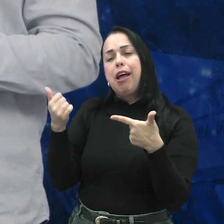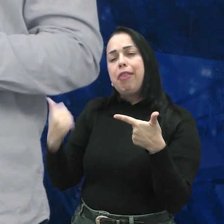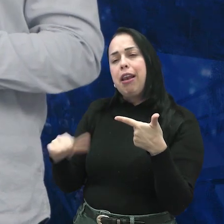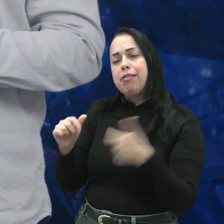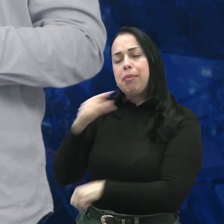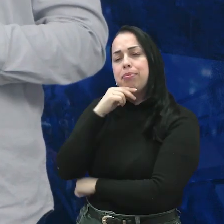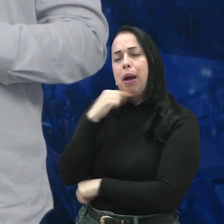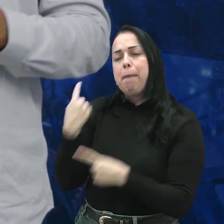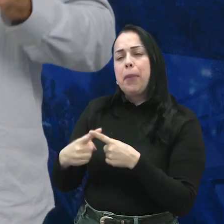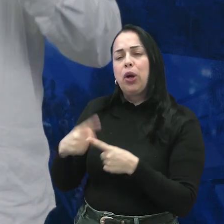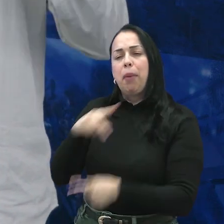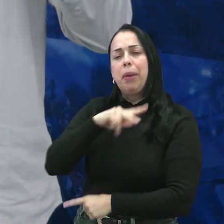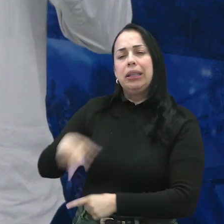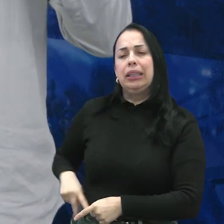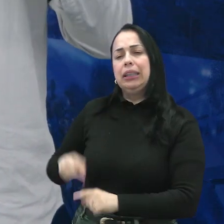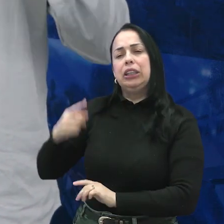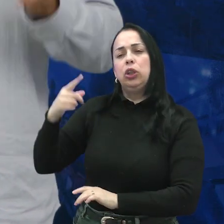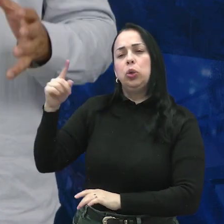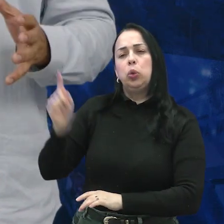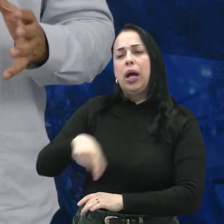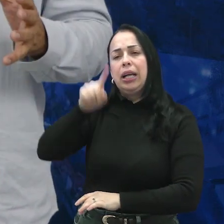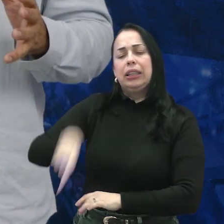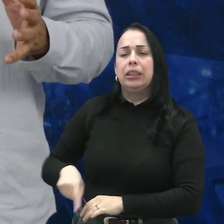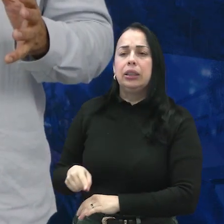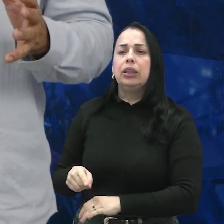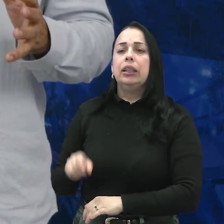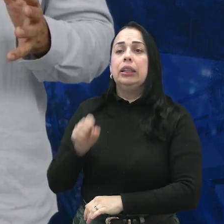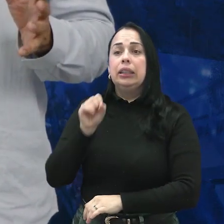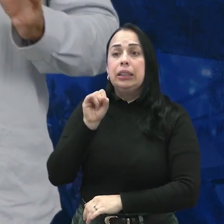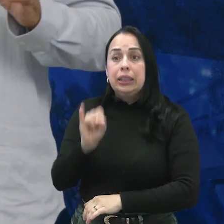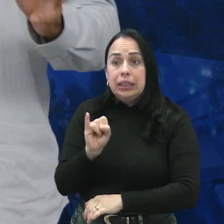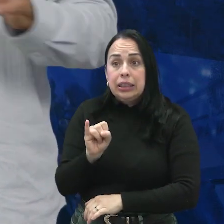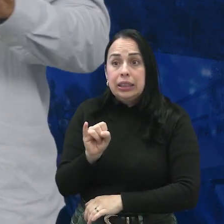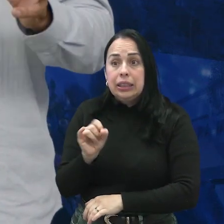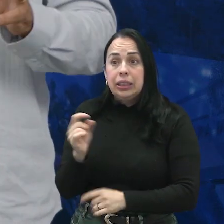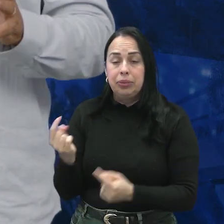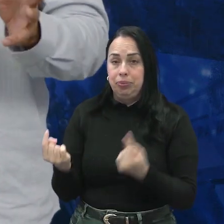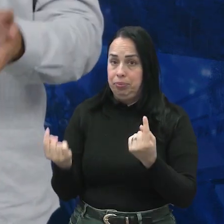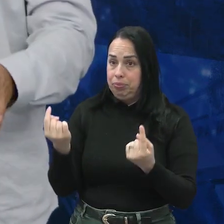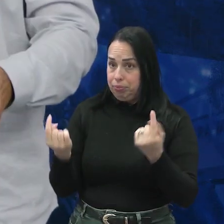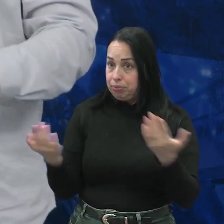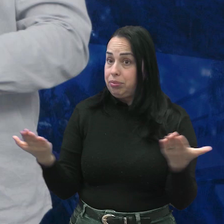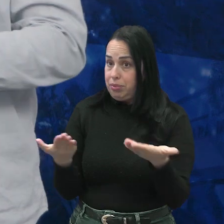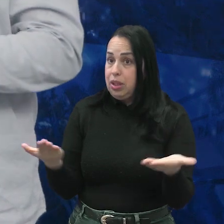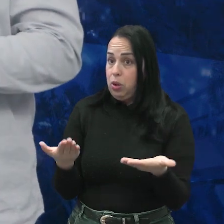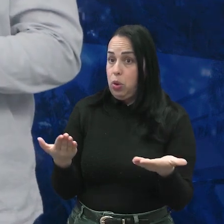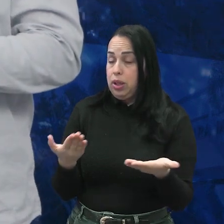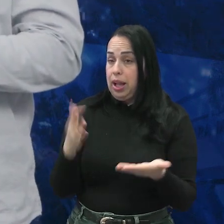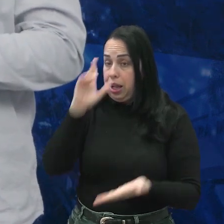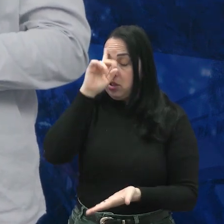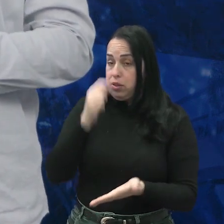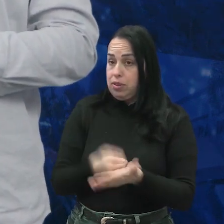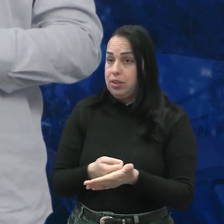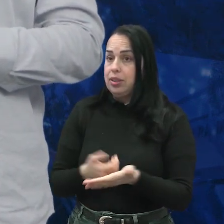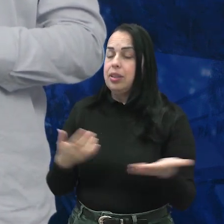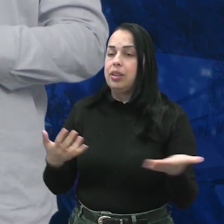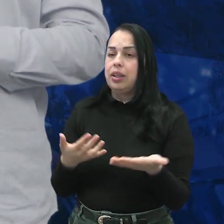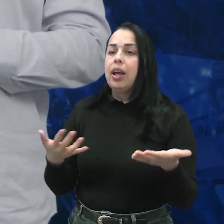presidente. Se o veto for derrubado, esse é o trâmite que está agora, nesse momento. O que a gente quer